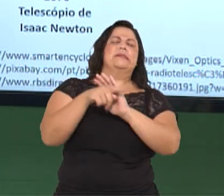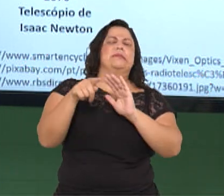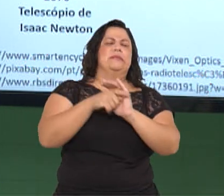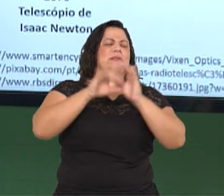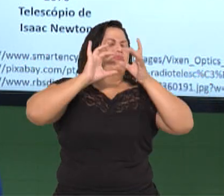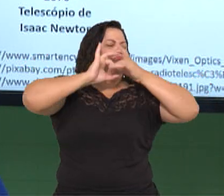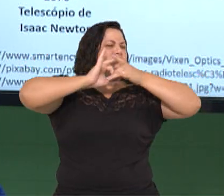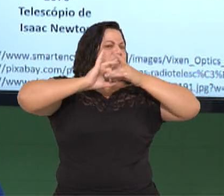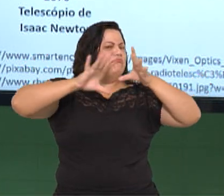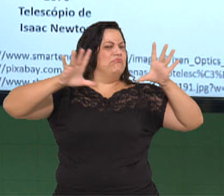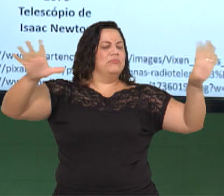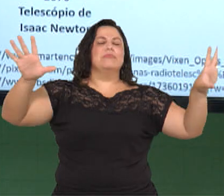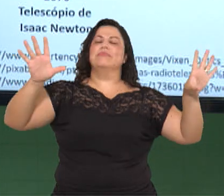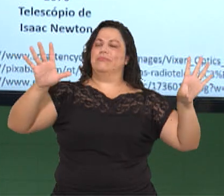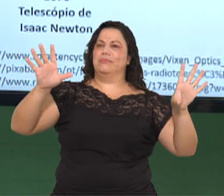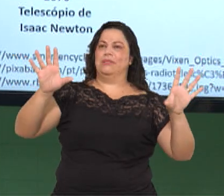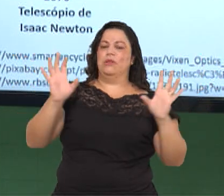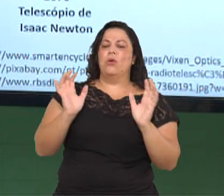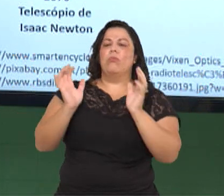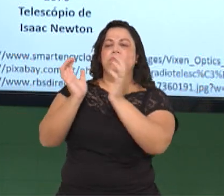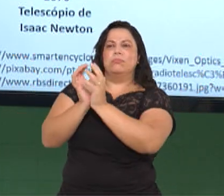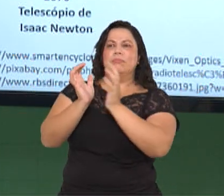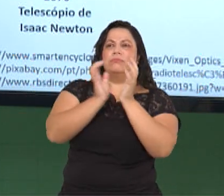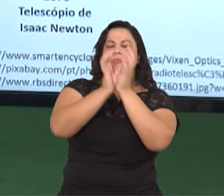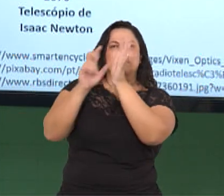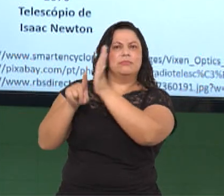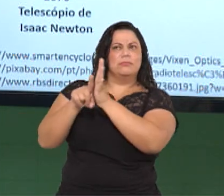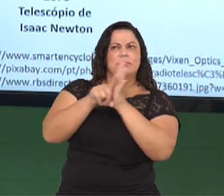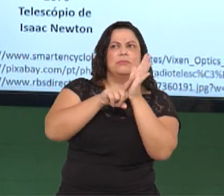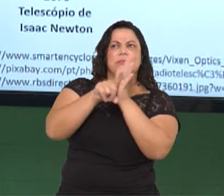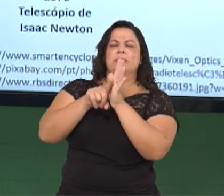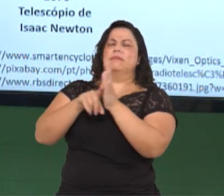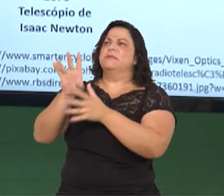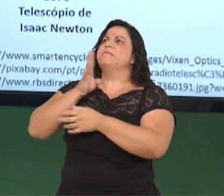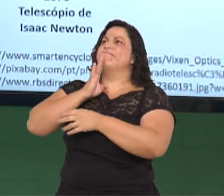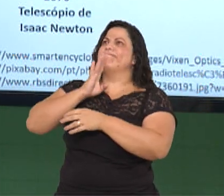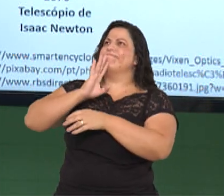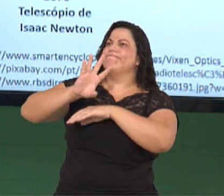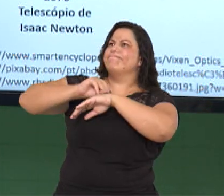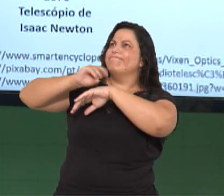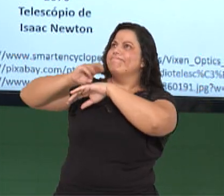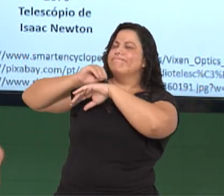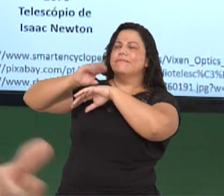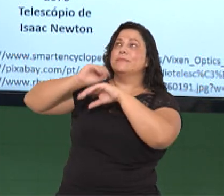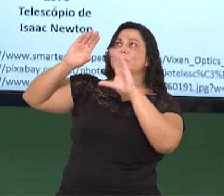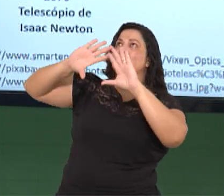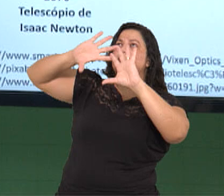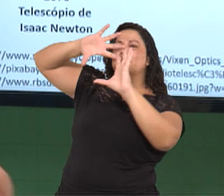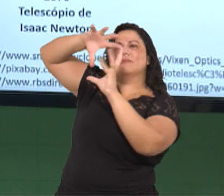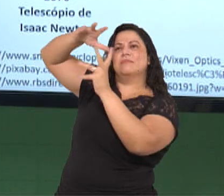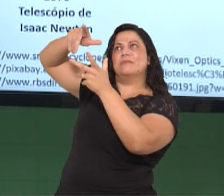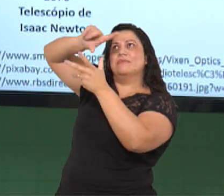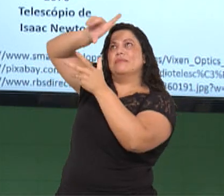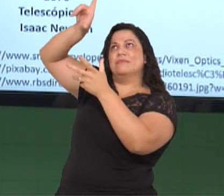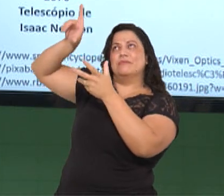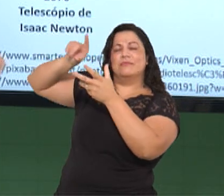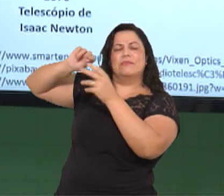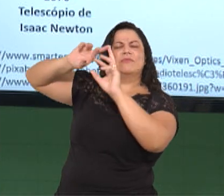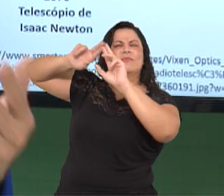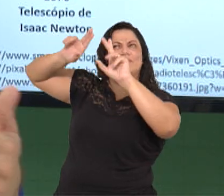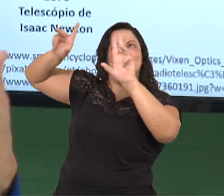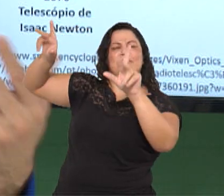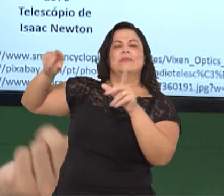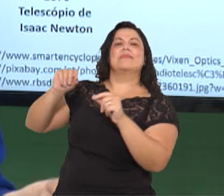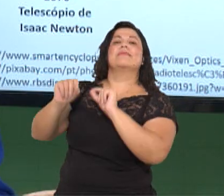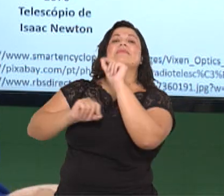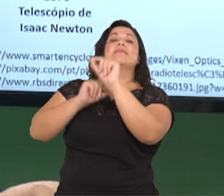para a comunidade científica, para ter um conhecimento do universo e chega até a nossa população, chega até nós. Quem de nós já não